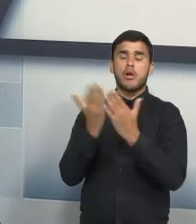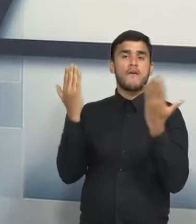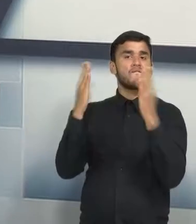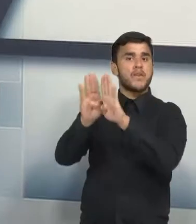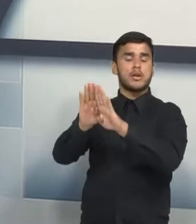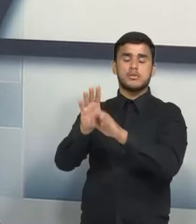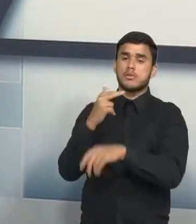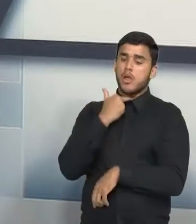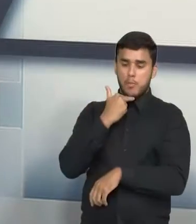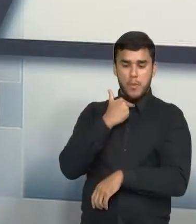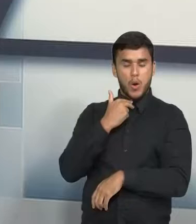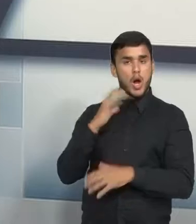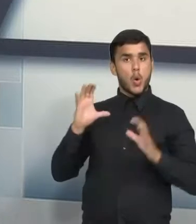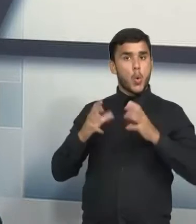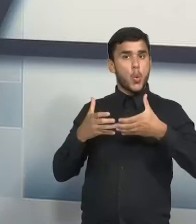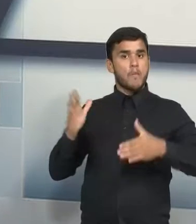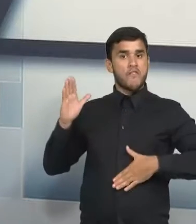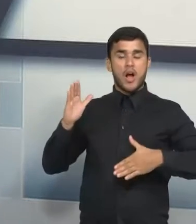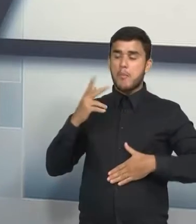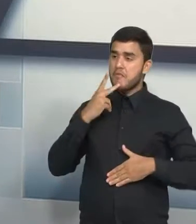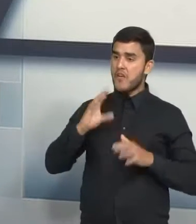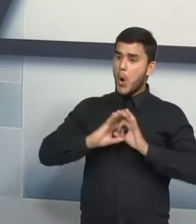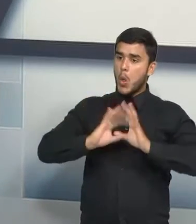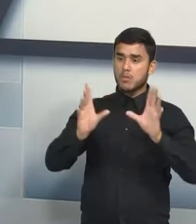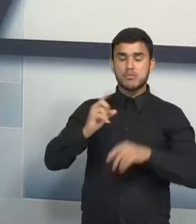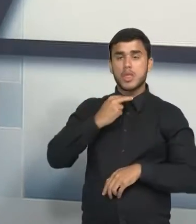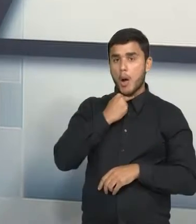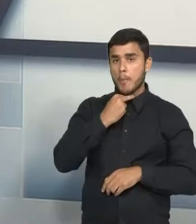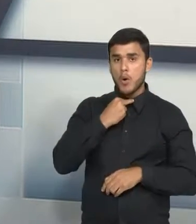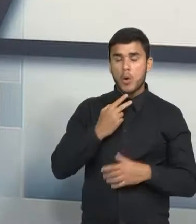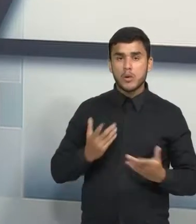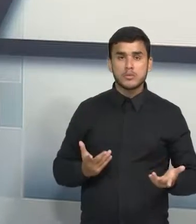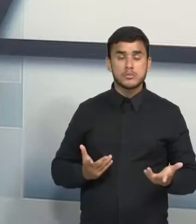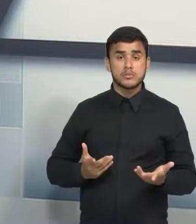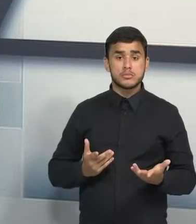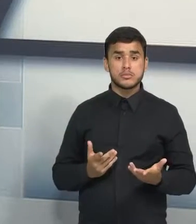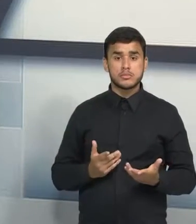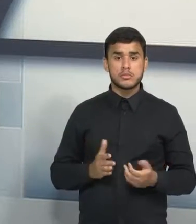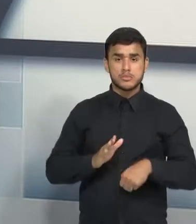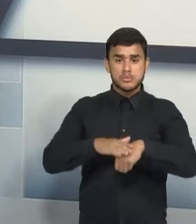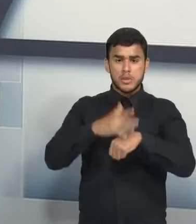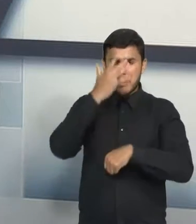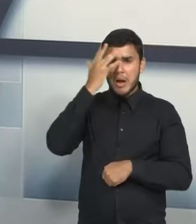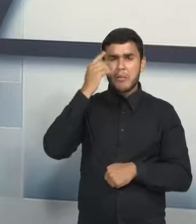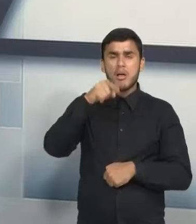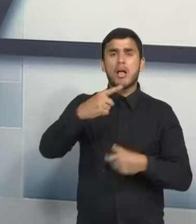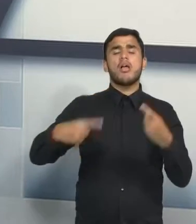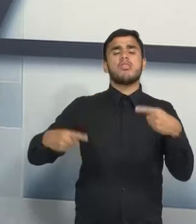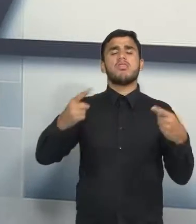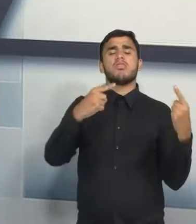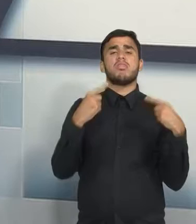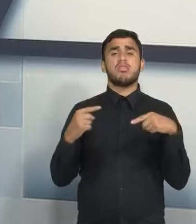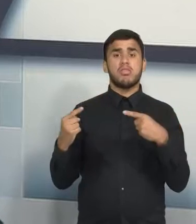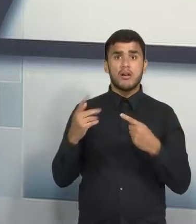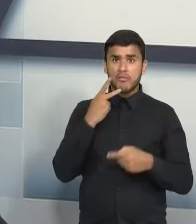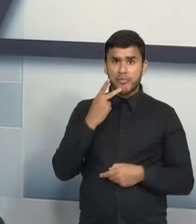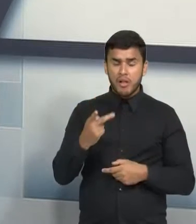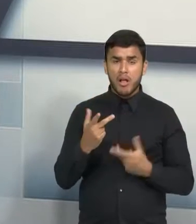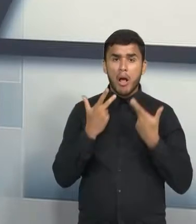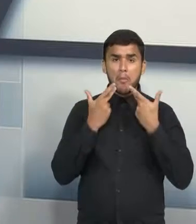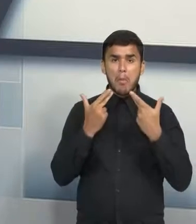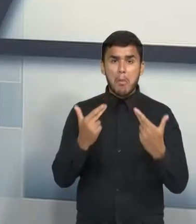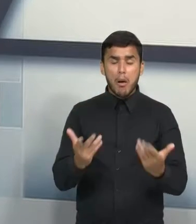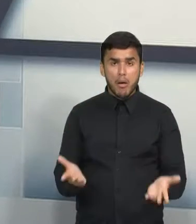da desgraça e do sofrimento de um povo, faça isso não. Não faça isso não. Né? Nenhum